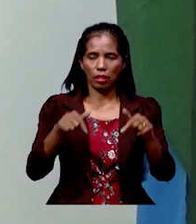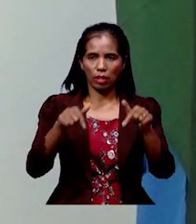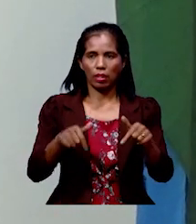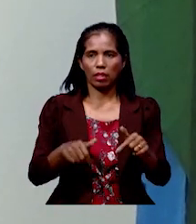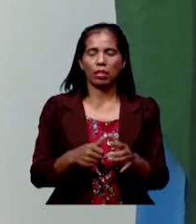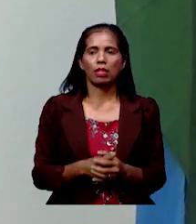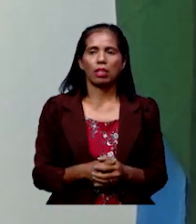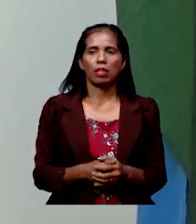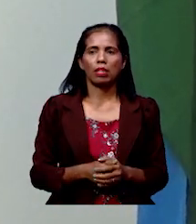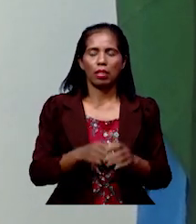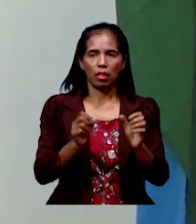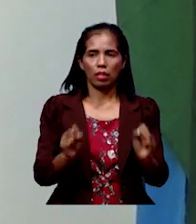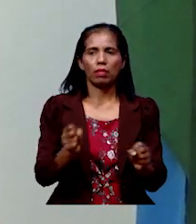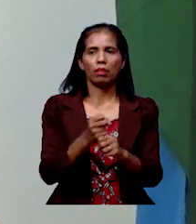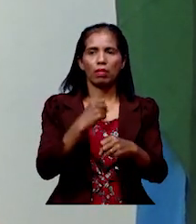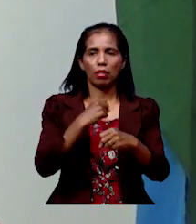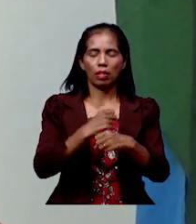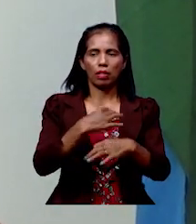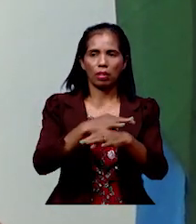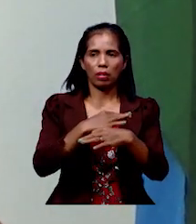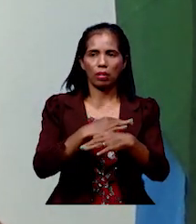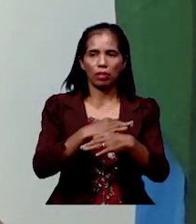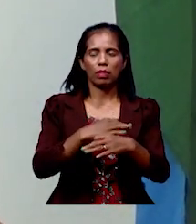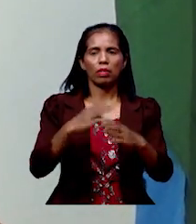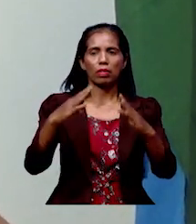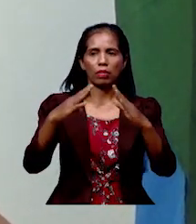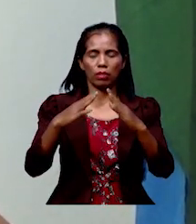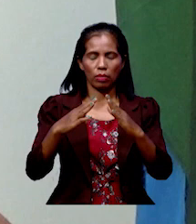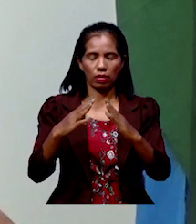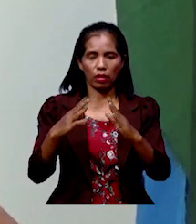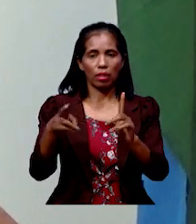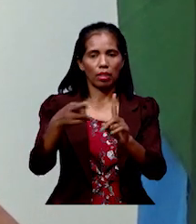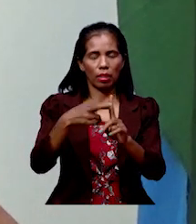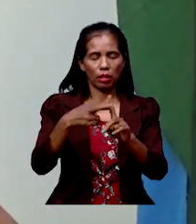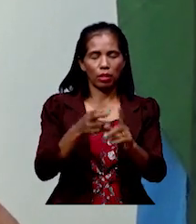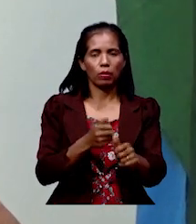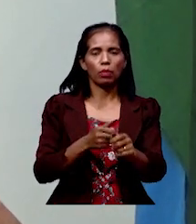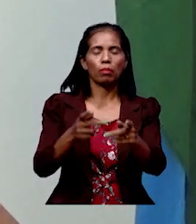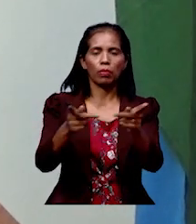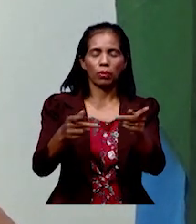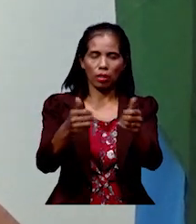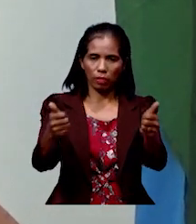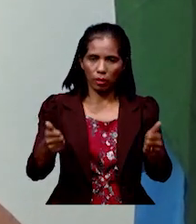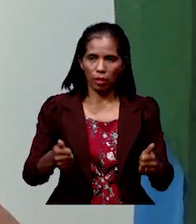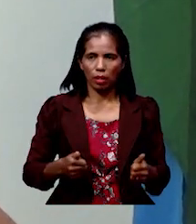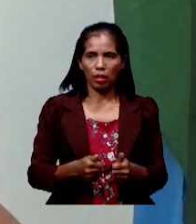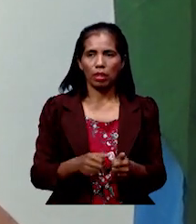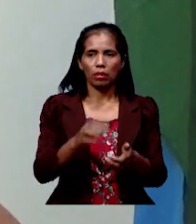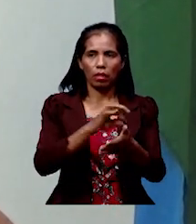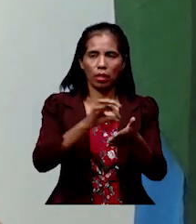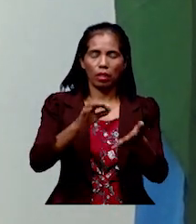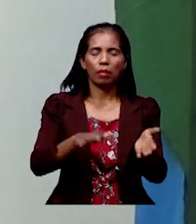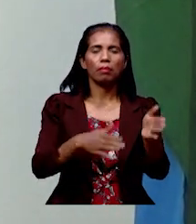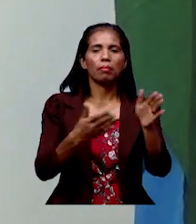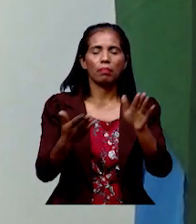foi ato halo construção monumento tuir posto administrativo ato hakere que mate